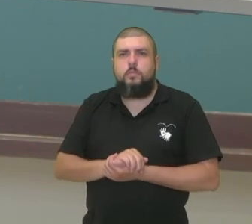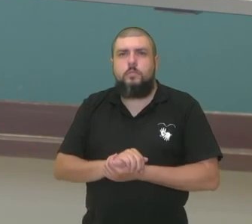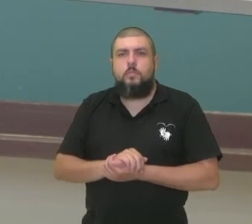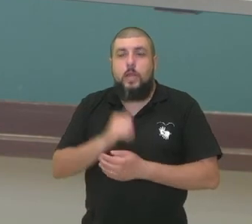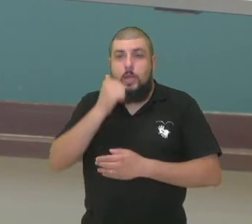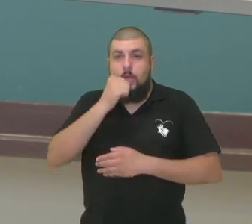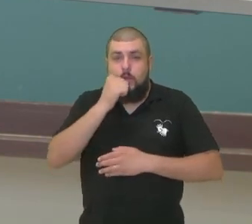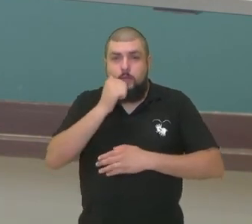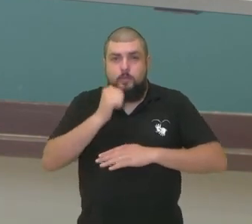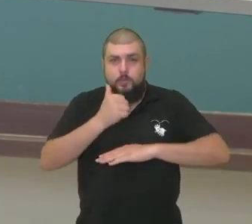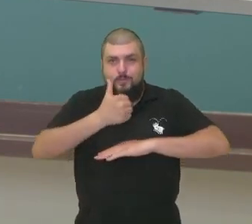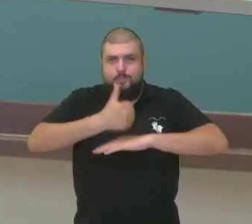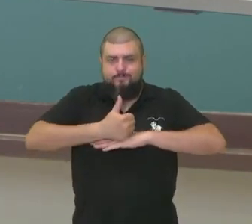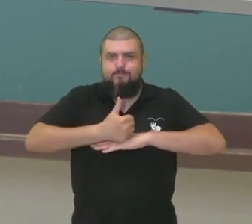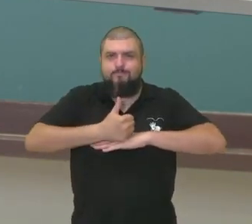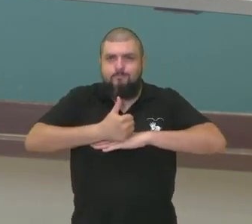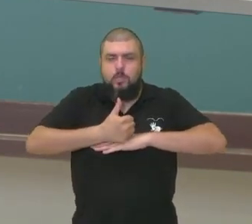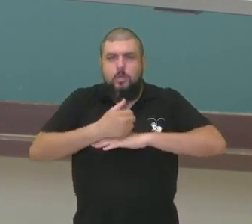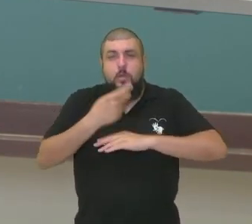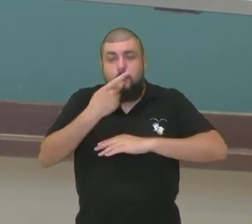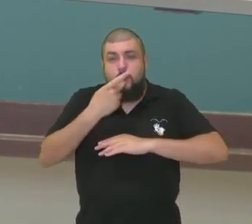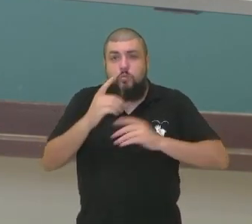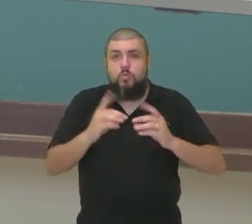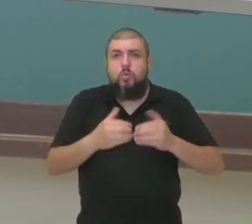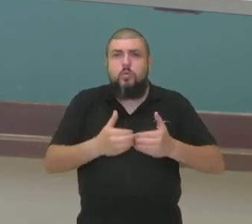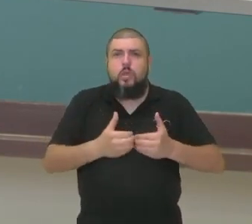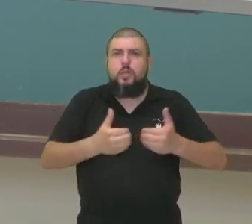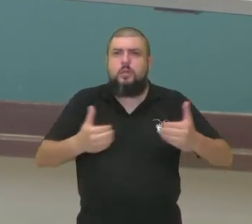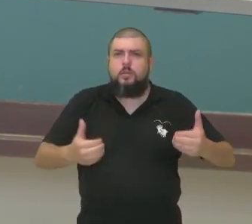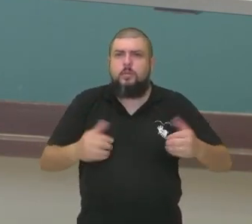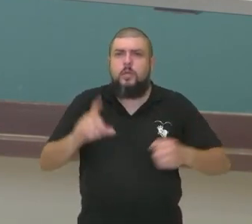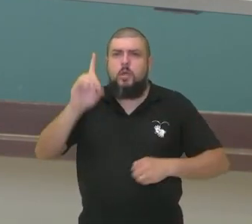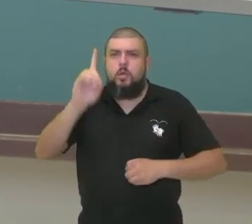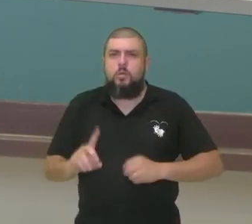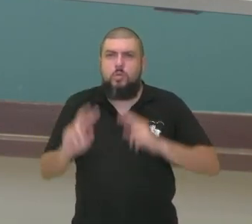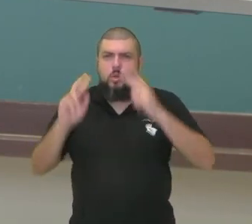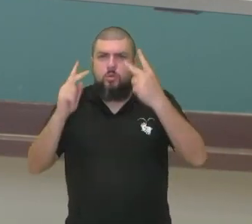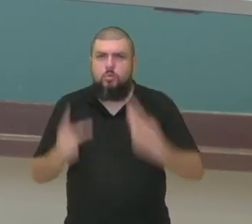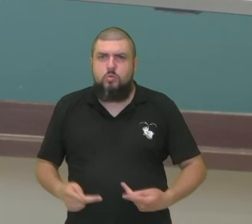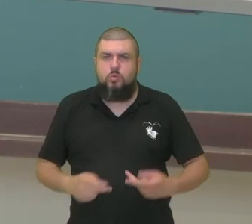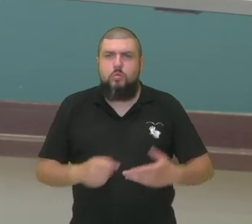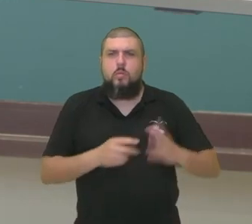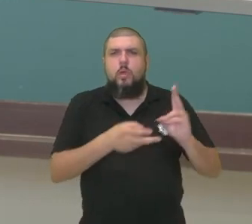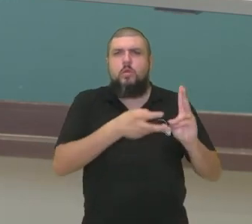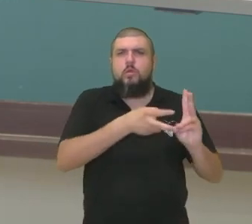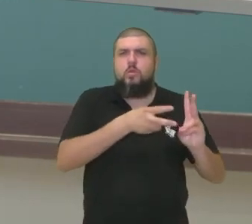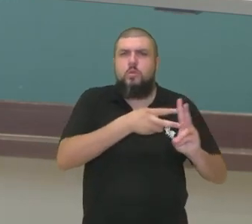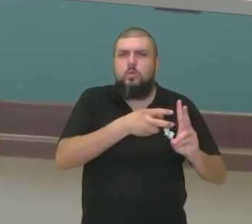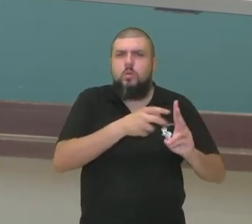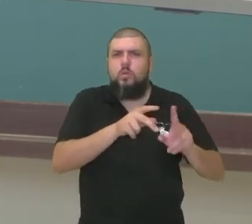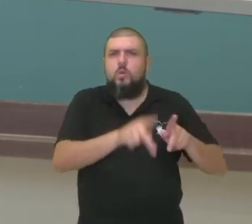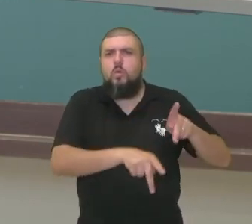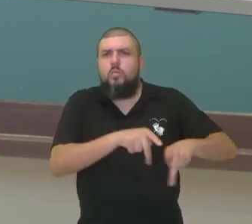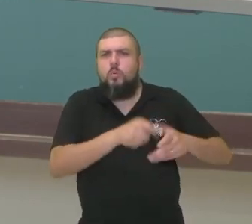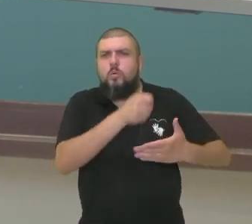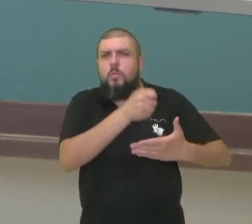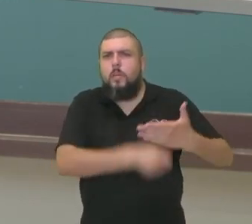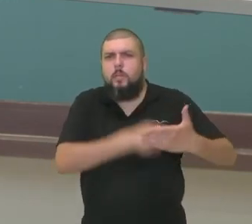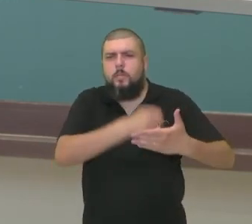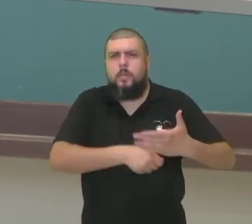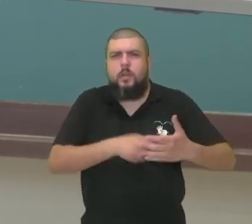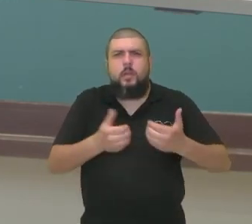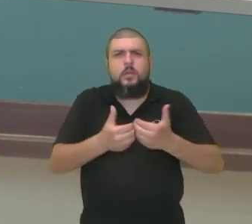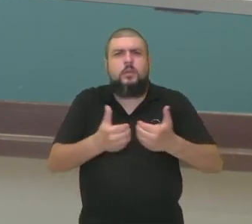tem como separar os direitos humanos da luta dos povos indígenas por ser indígena, sua identidade, por